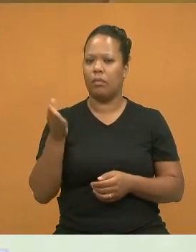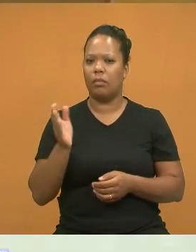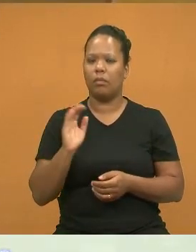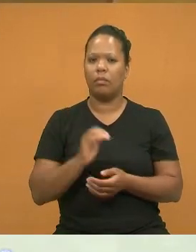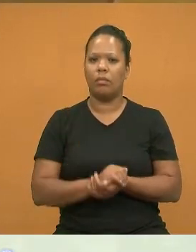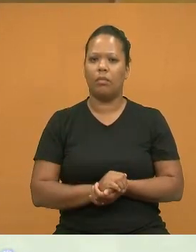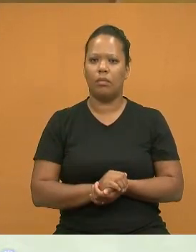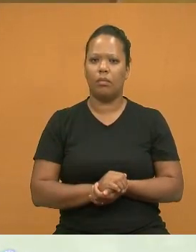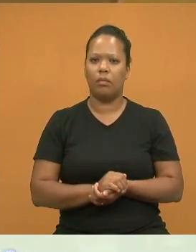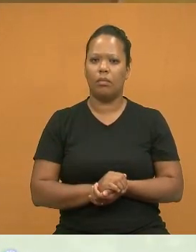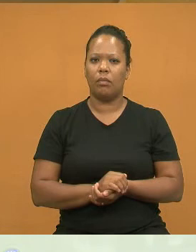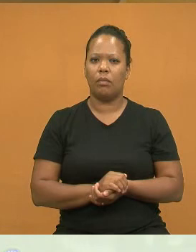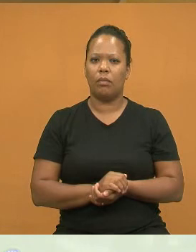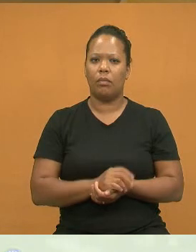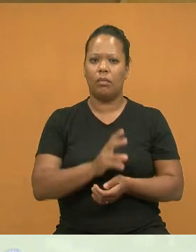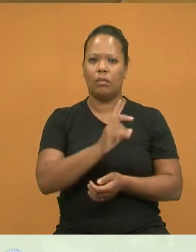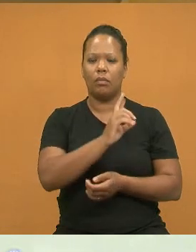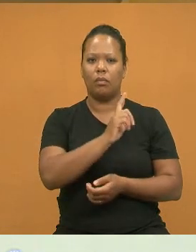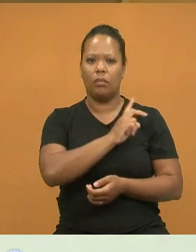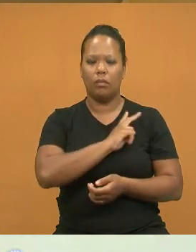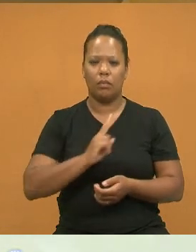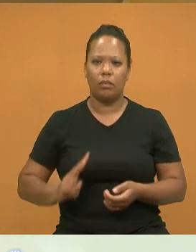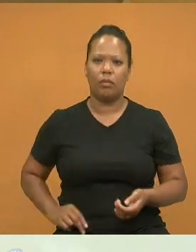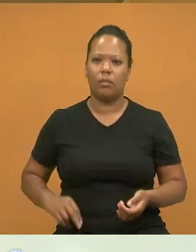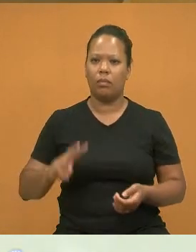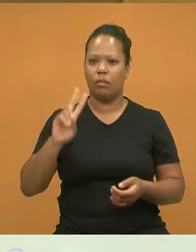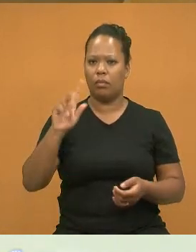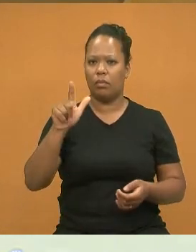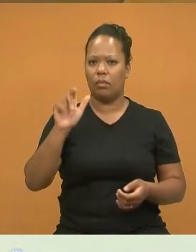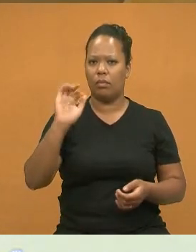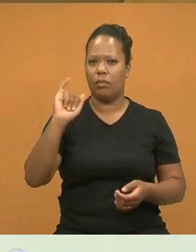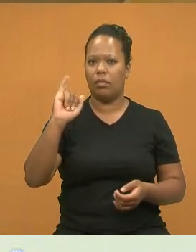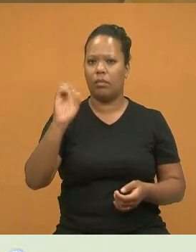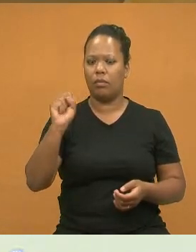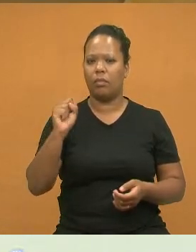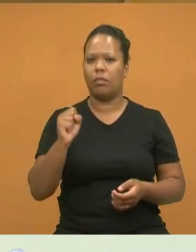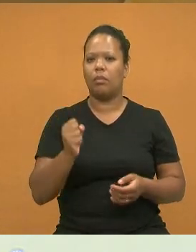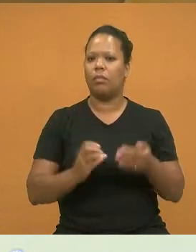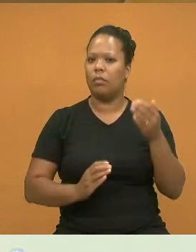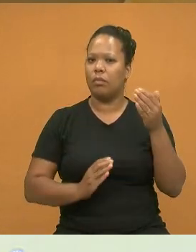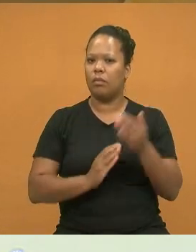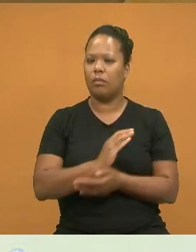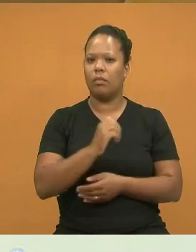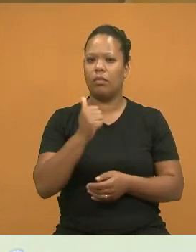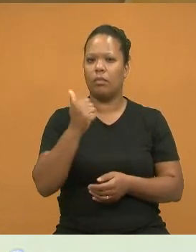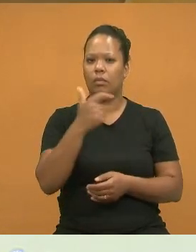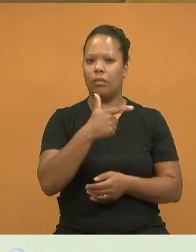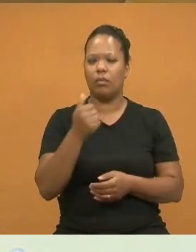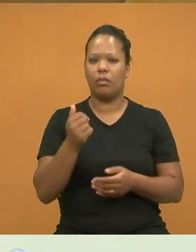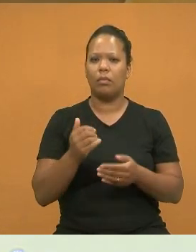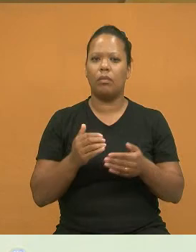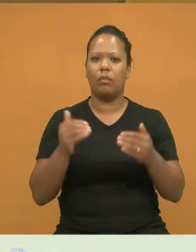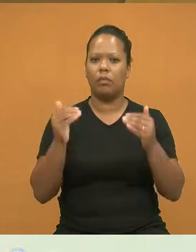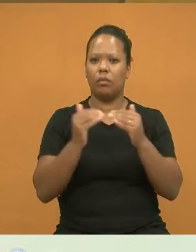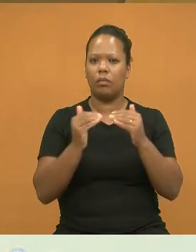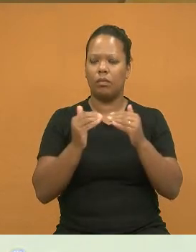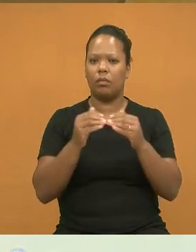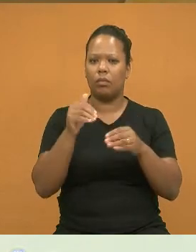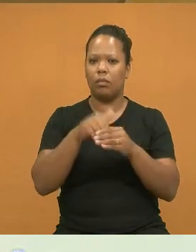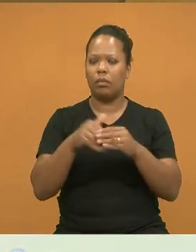providências. Autoria, vereador Luiz Flávio. O projeto ele foi aprovado com 12 votos